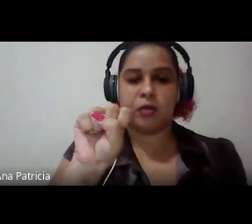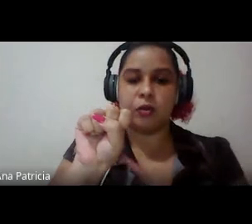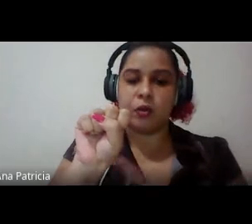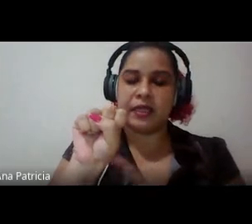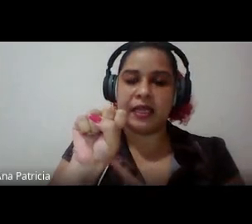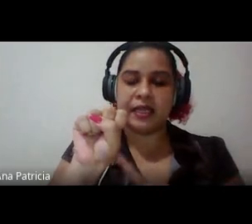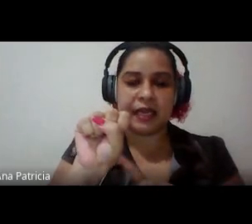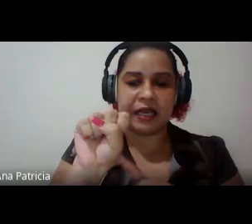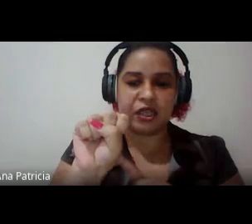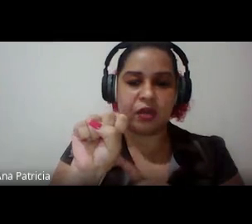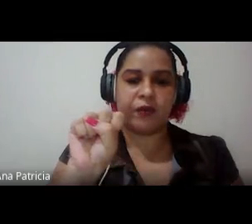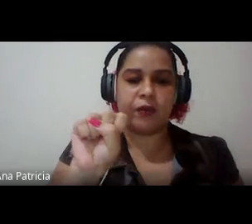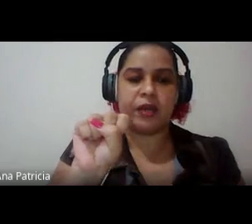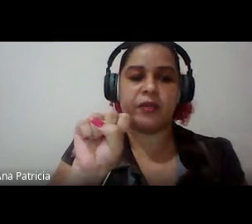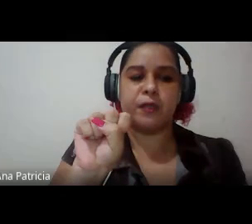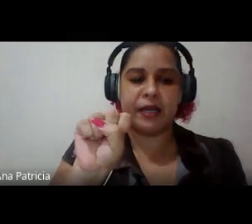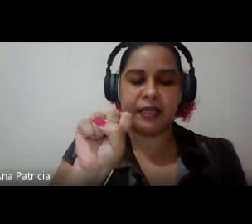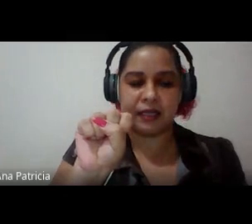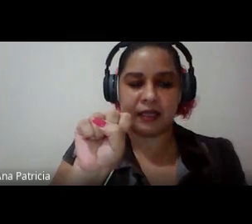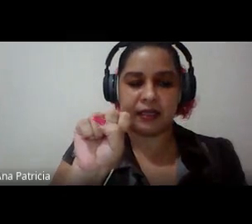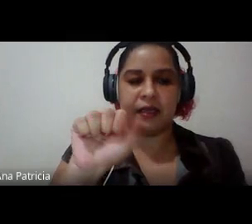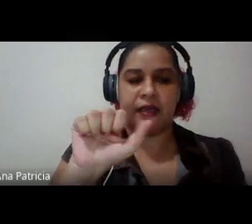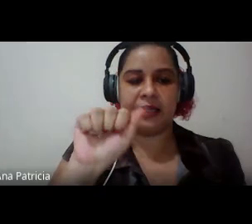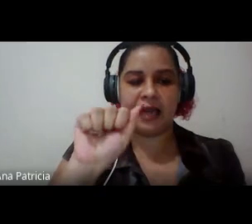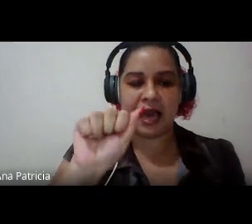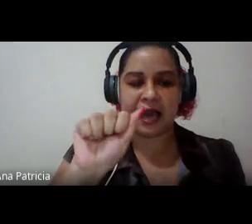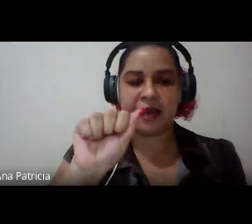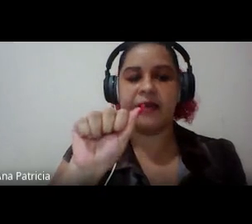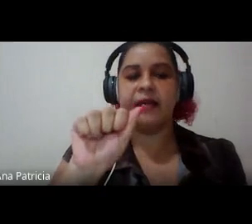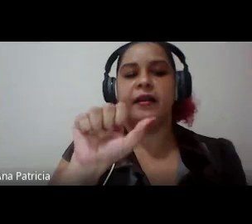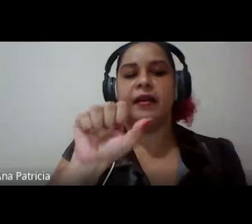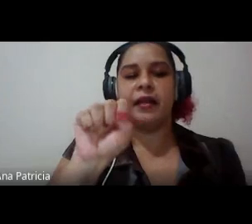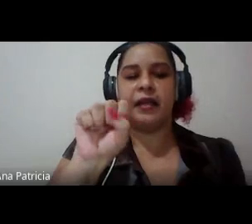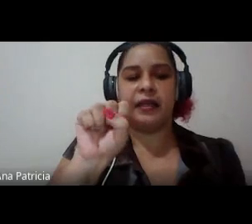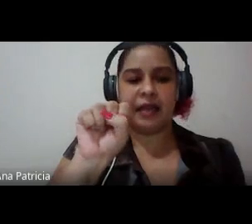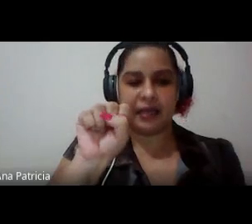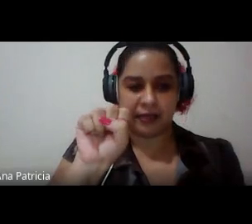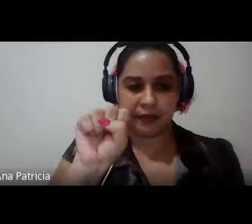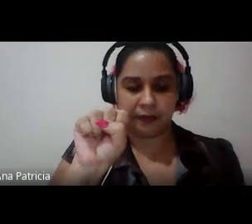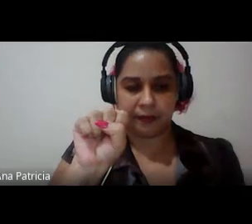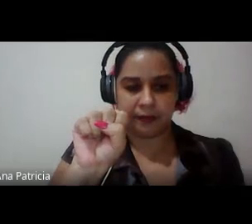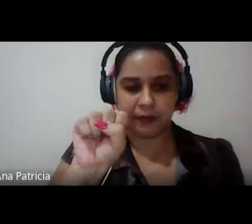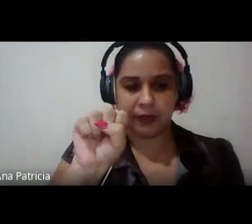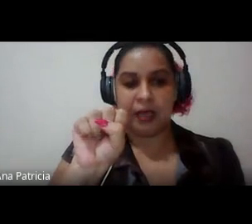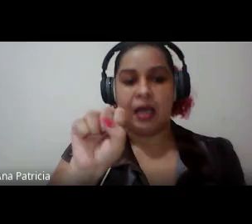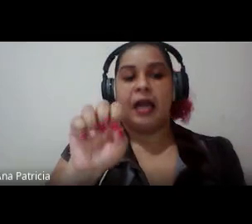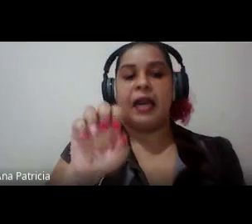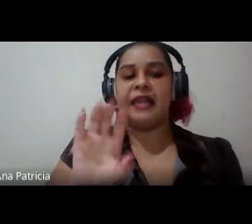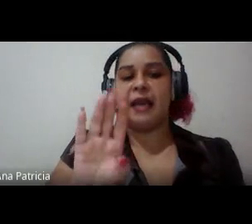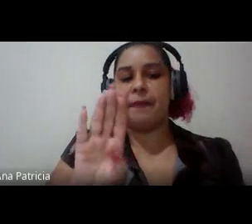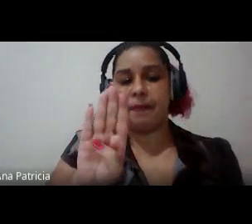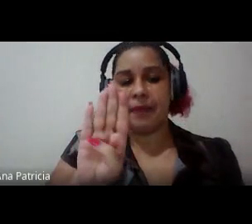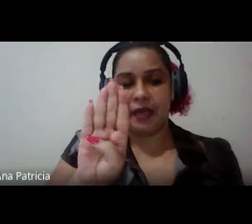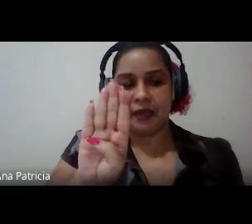Então, são duas letras que elas têm configurações parecidas. Letra A, letra S.